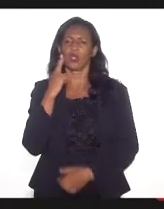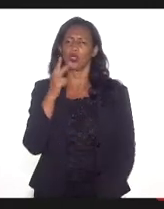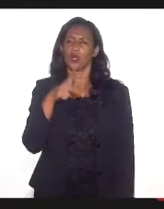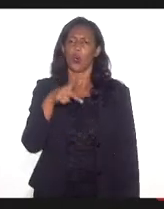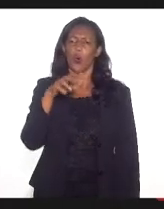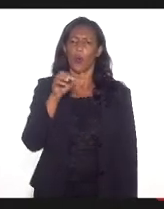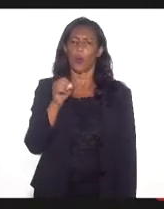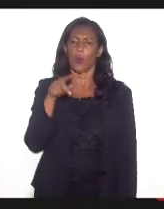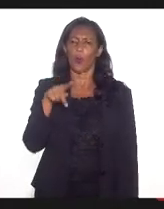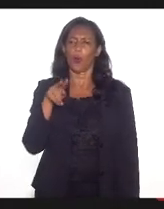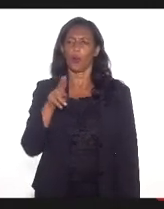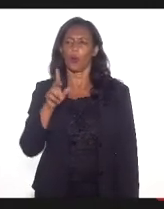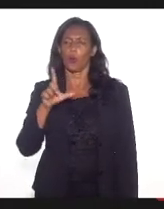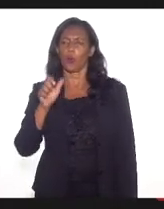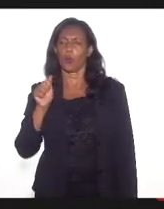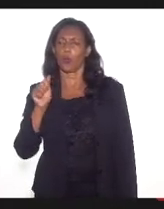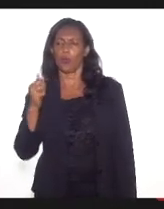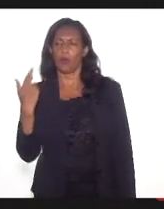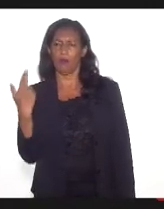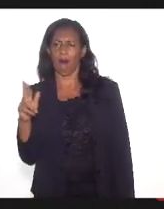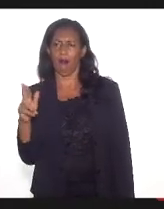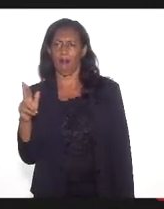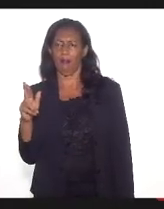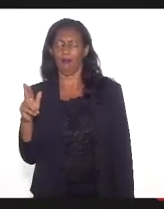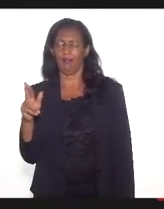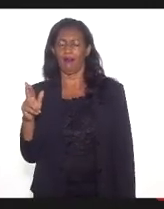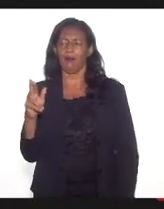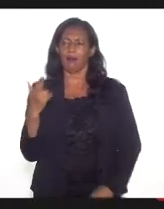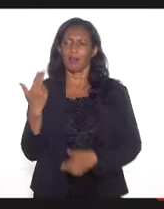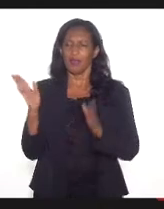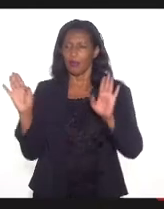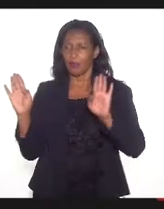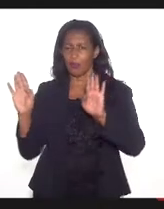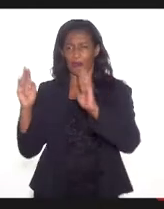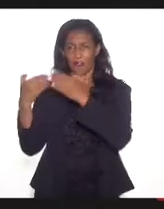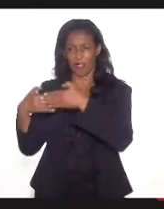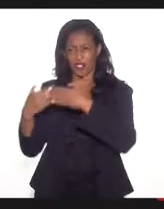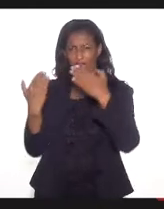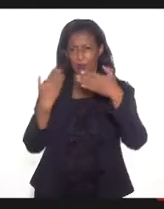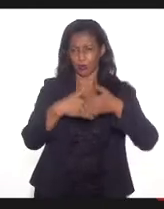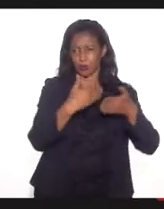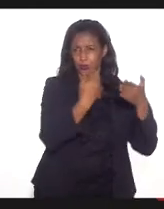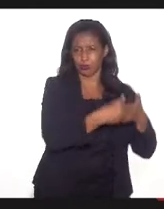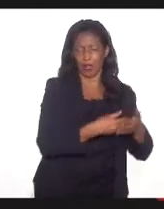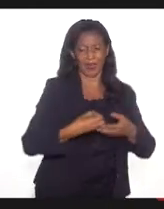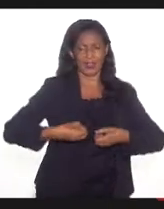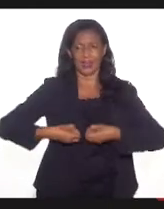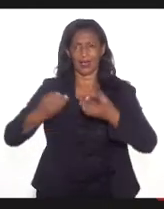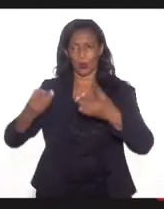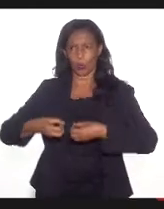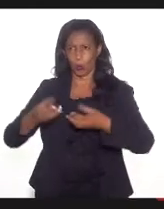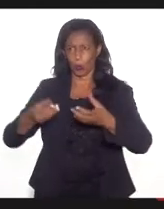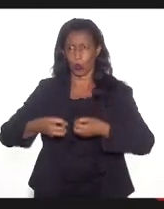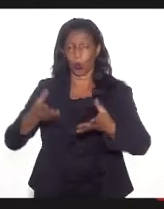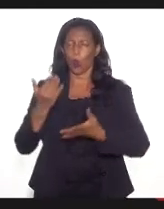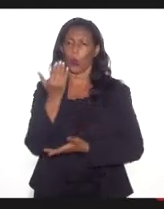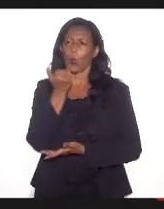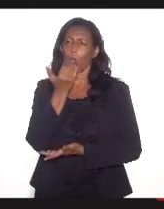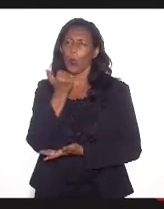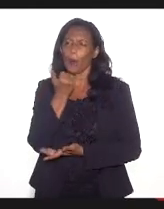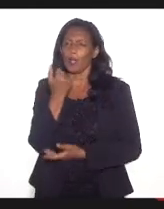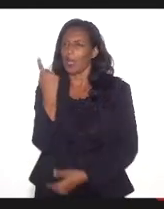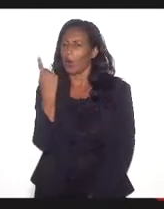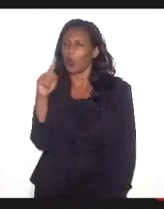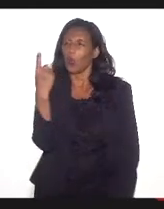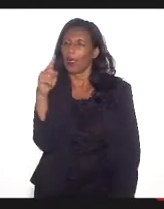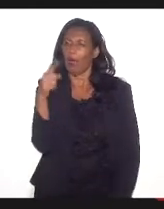fechados, restaurantes esses que entregam refeição a preço